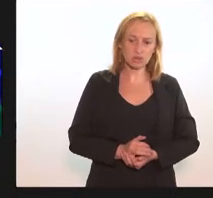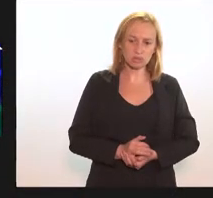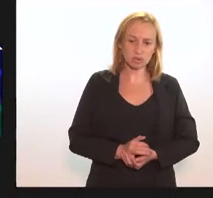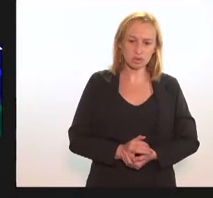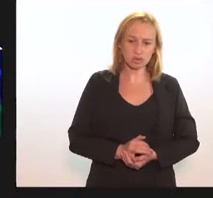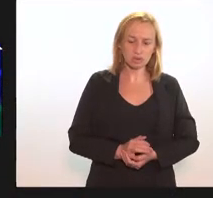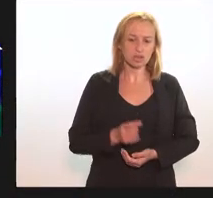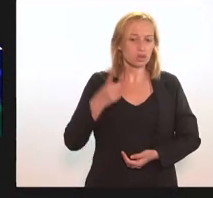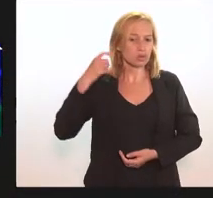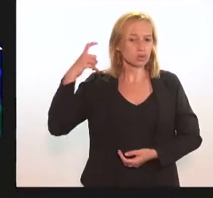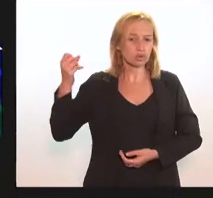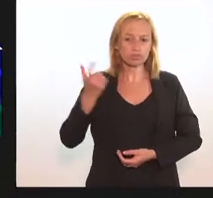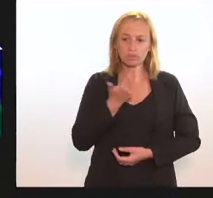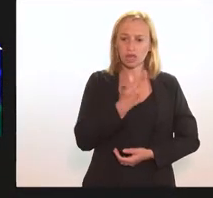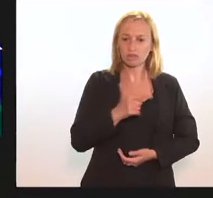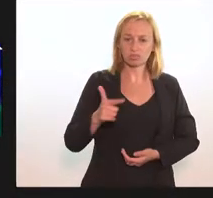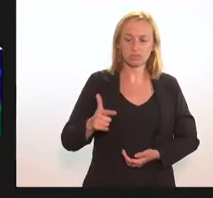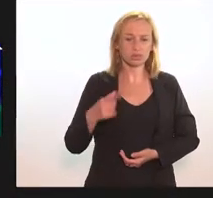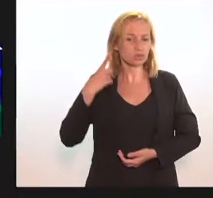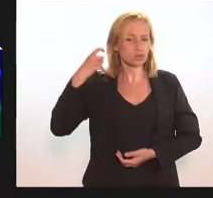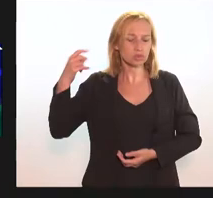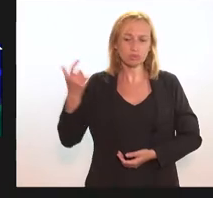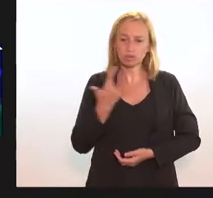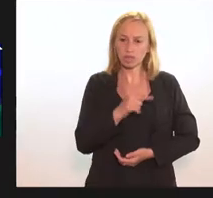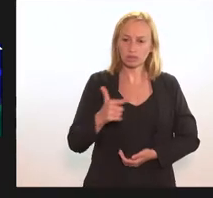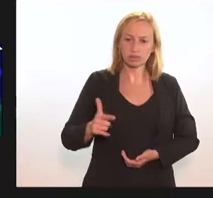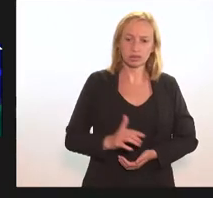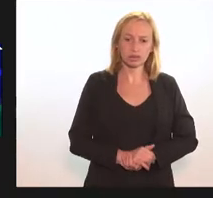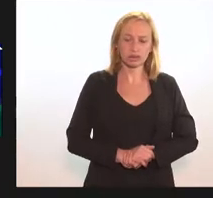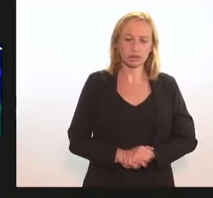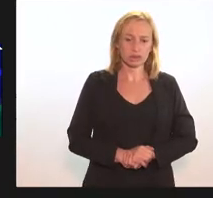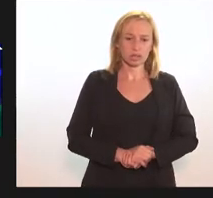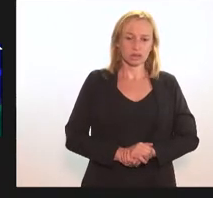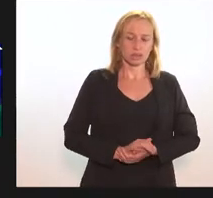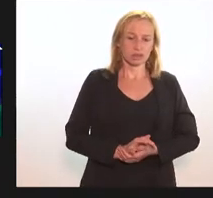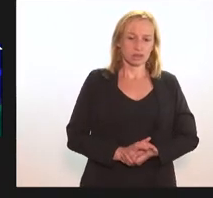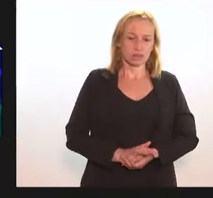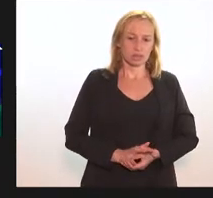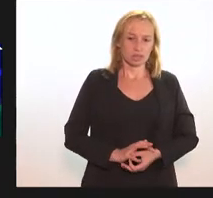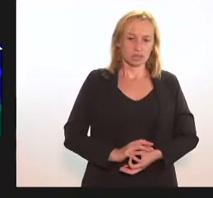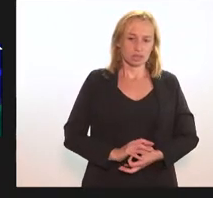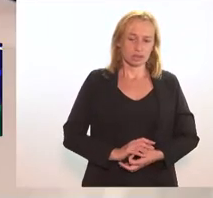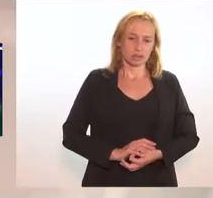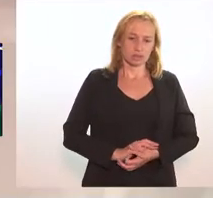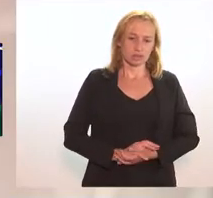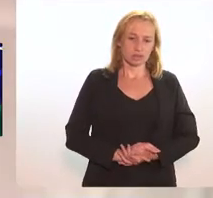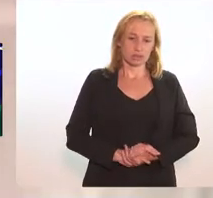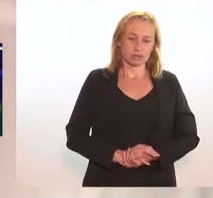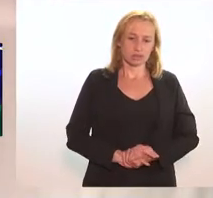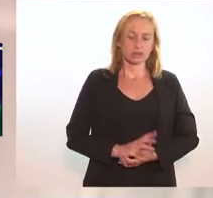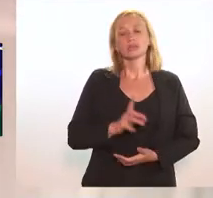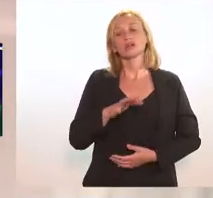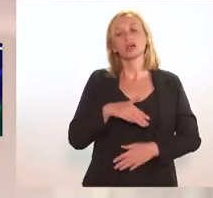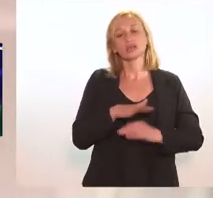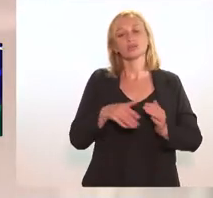Está sem som. Está sem som, Bom Tempo. Senhora presidente, senhores